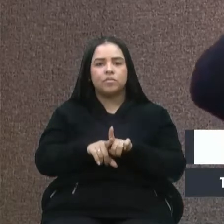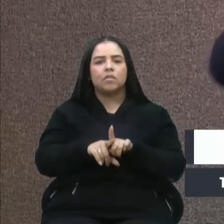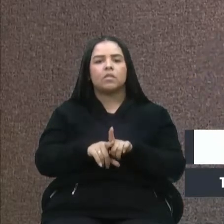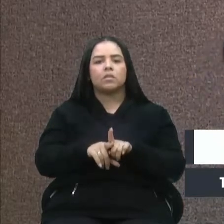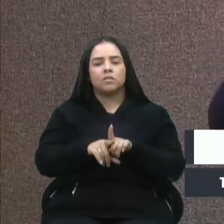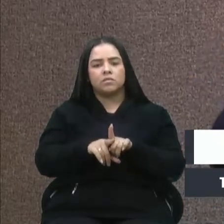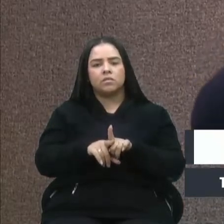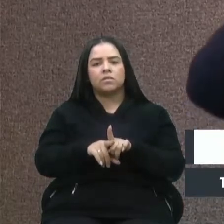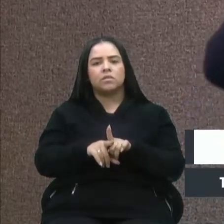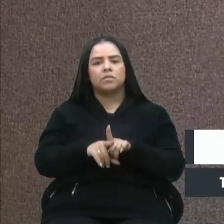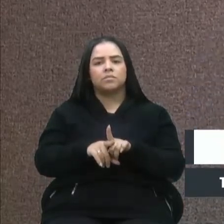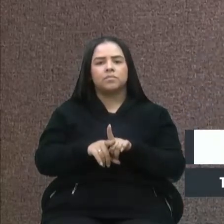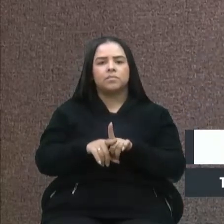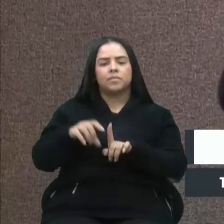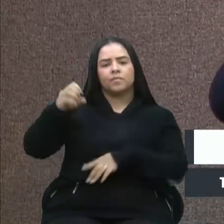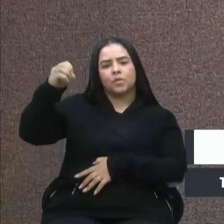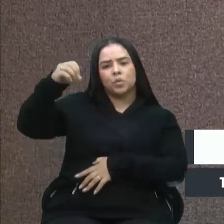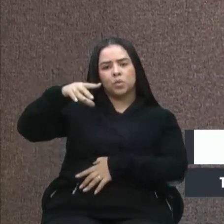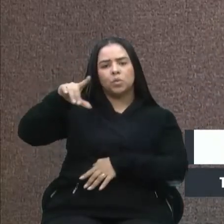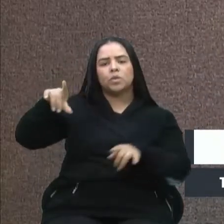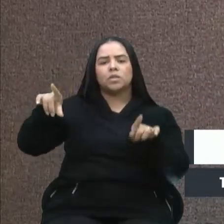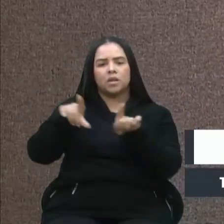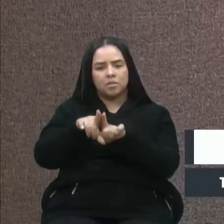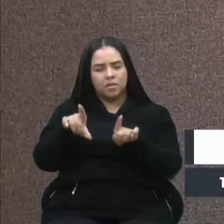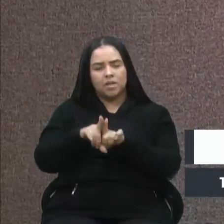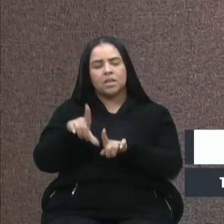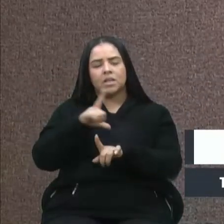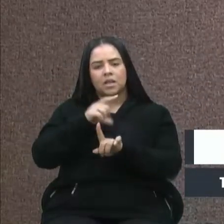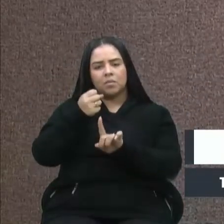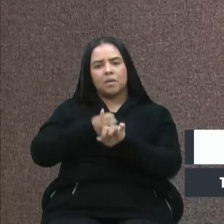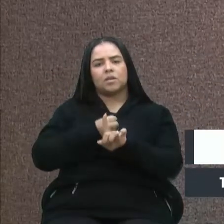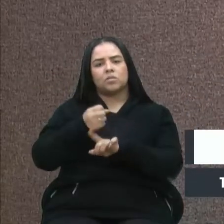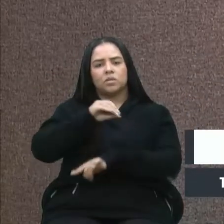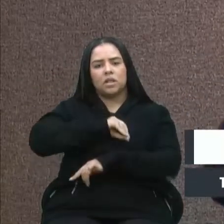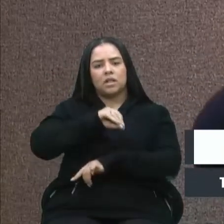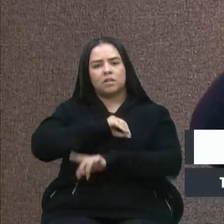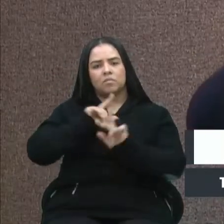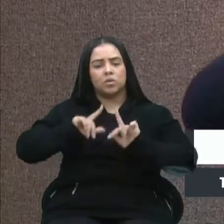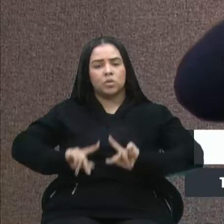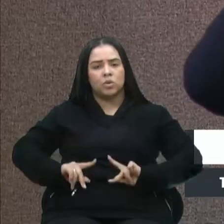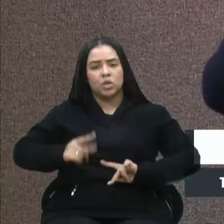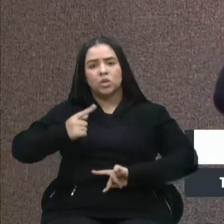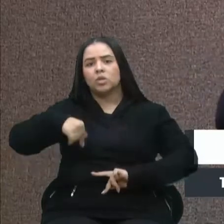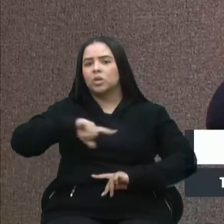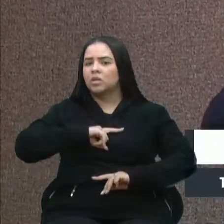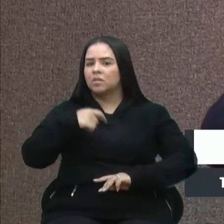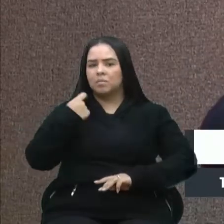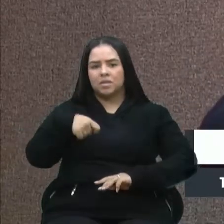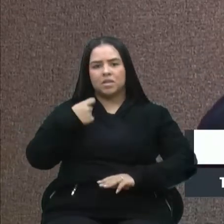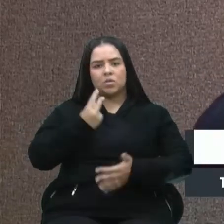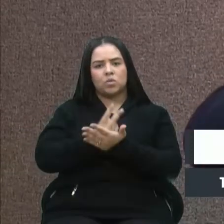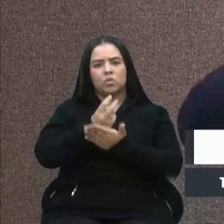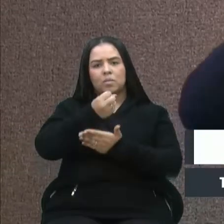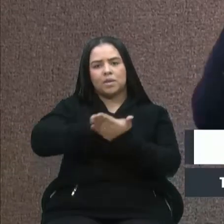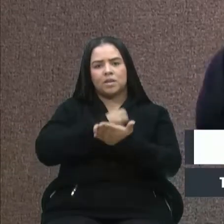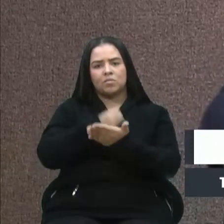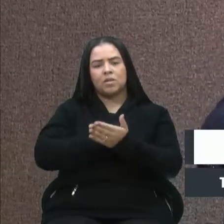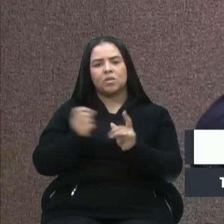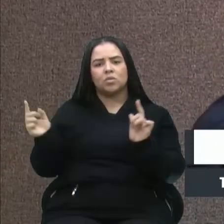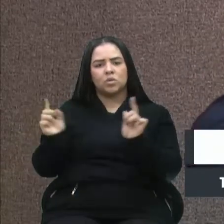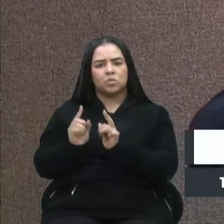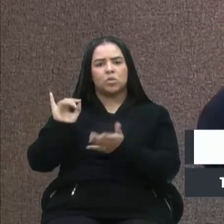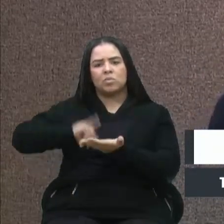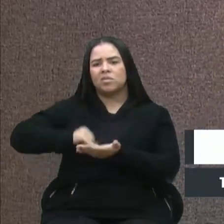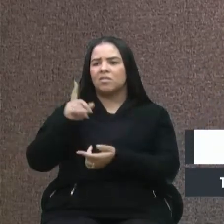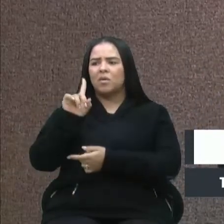a conta de luz também impacta diretamente na renda familiar das pessoas Então nós temos que brigar sempre a redução de impostos não porque foi